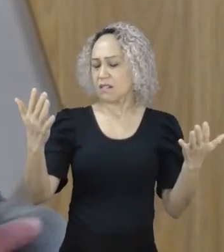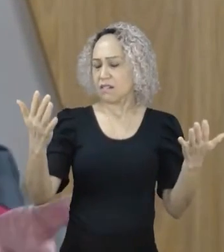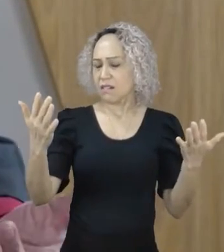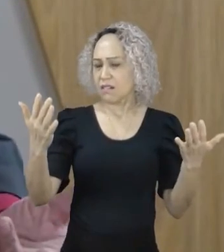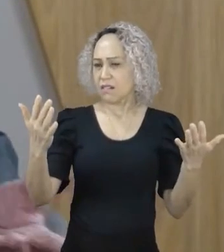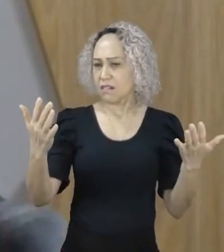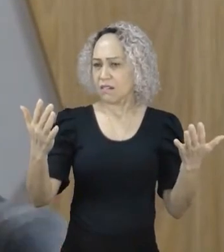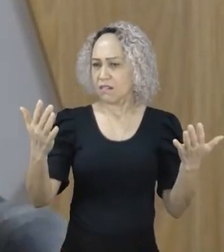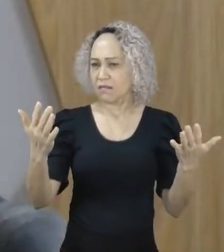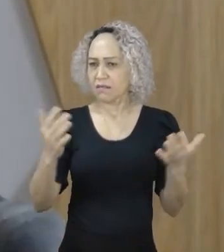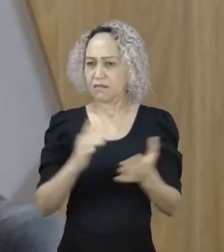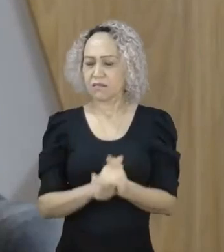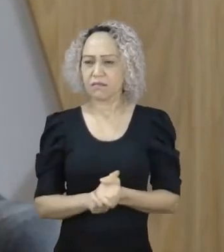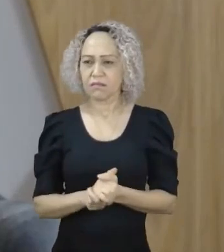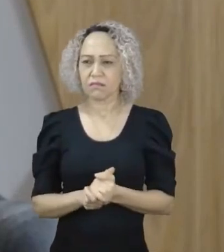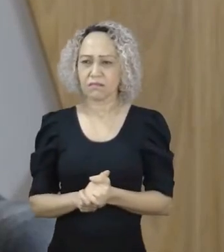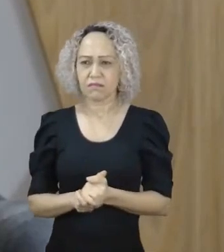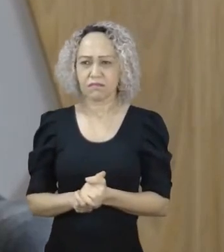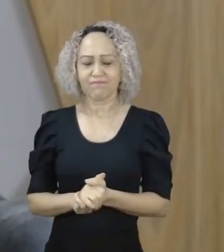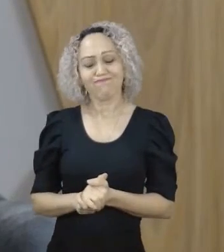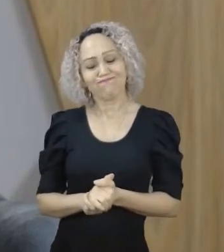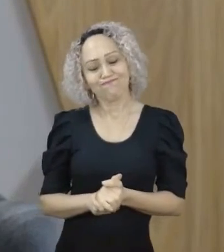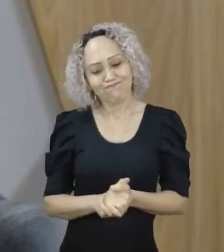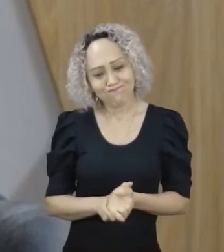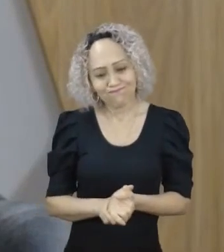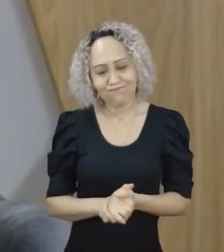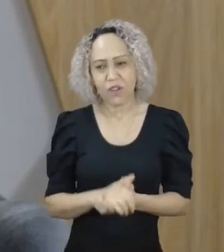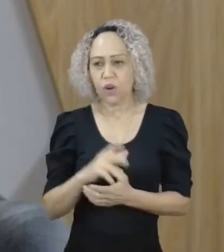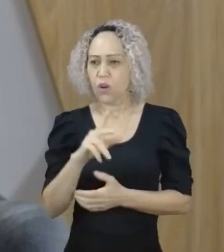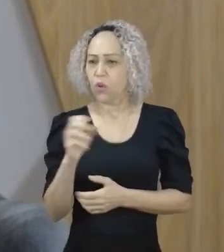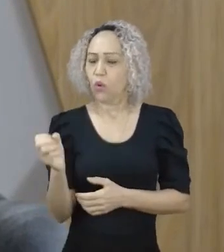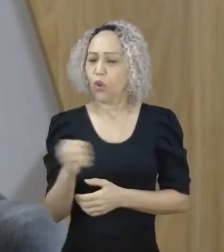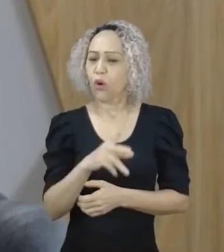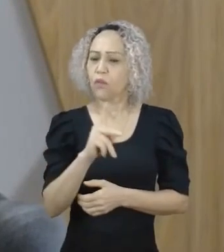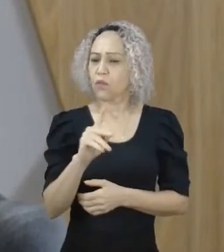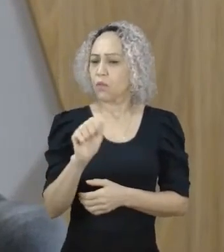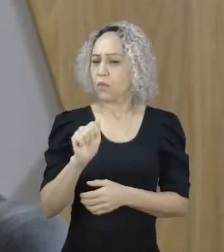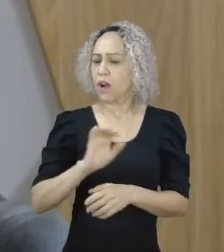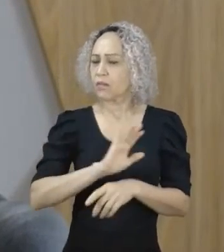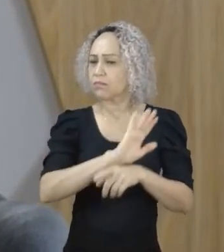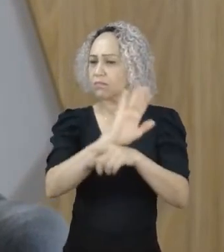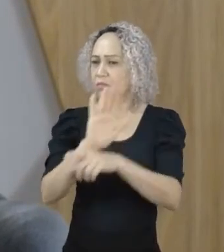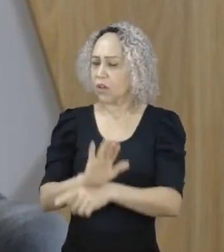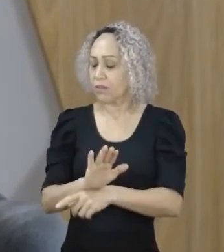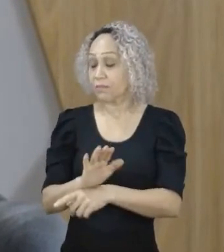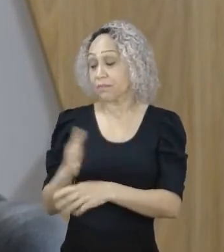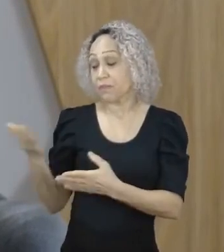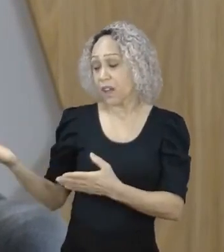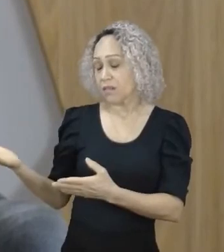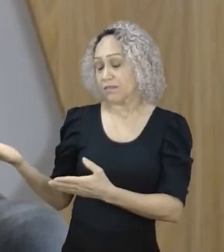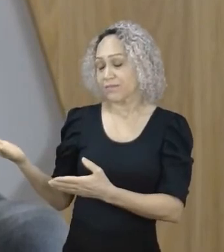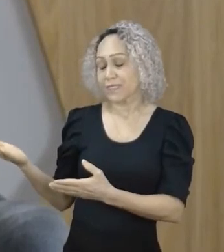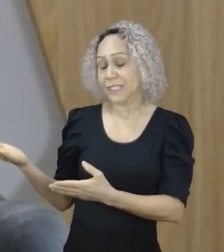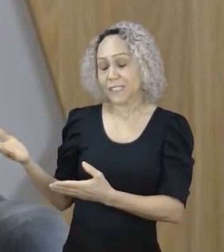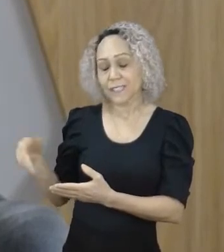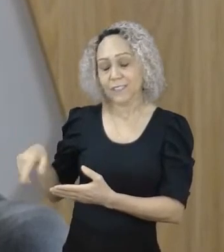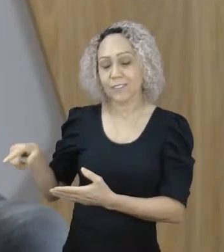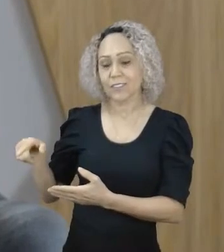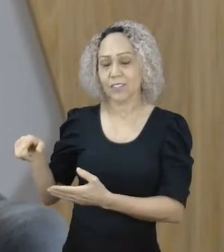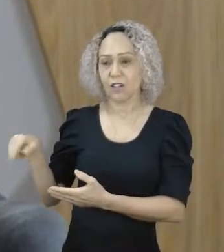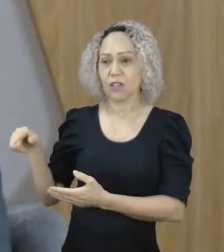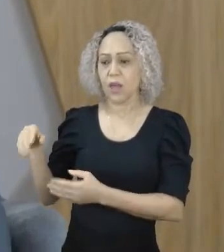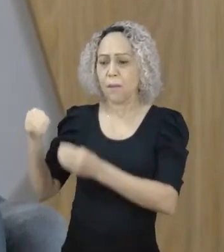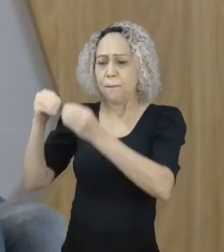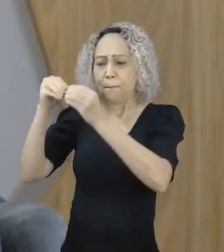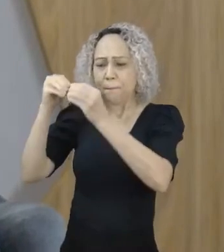extrema-direita. Infelizmente eles estão se pegando na vida, no que é de pior, que é colocar em risco a vida de nossas crianças, a